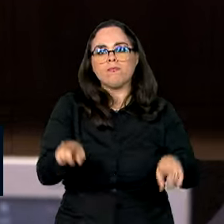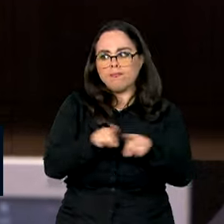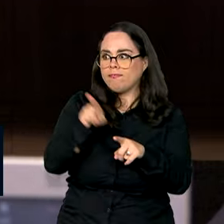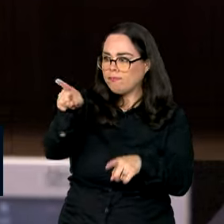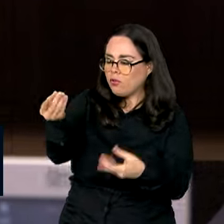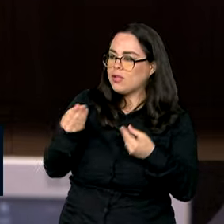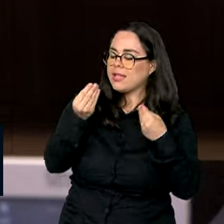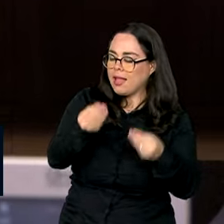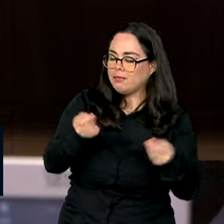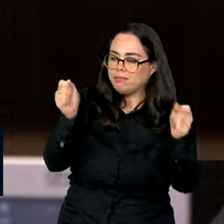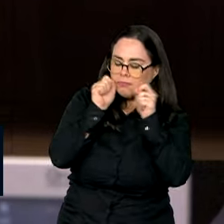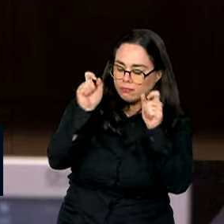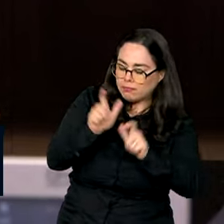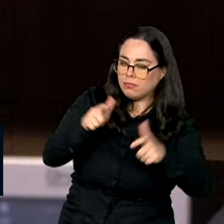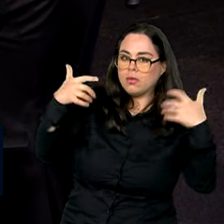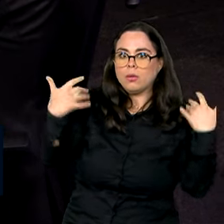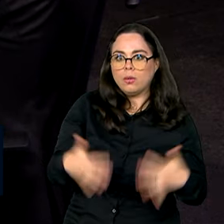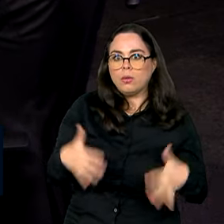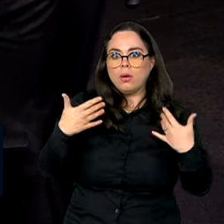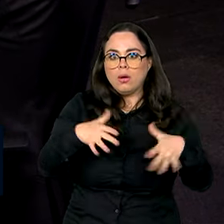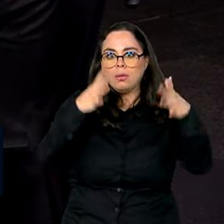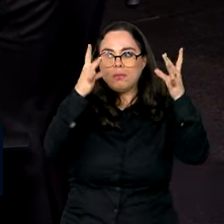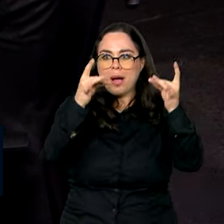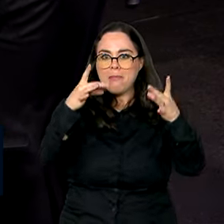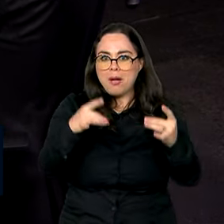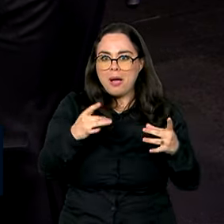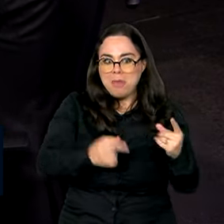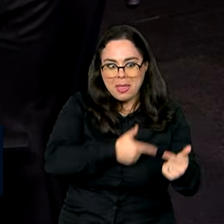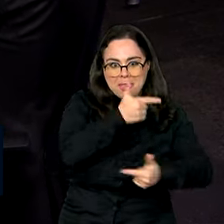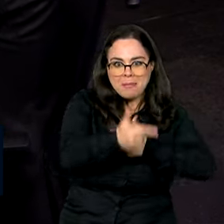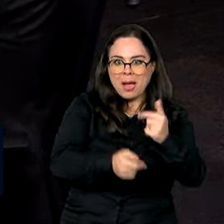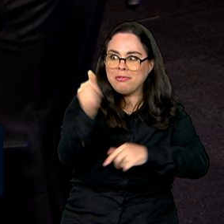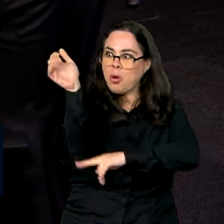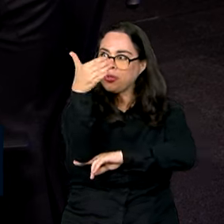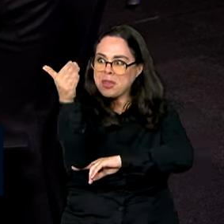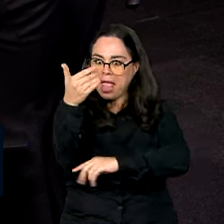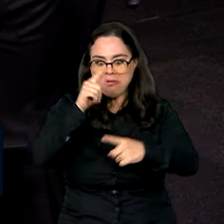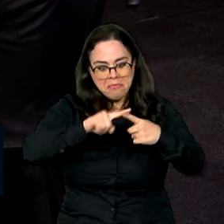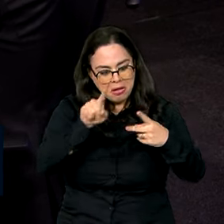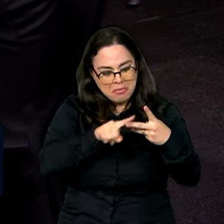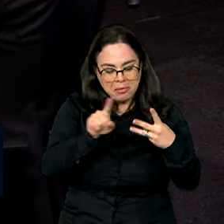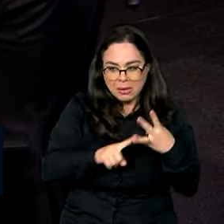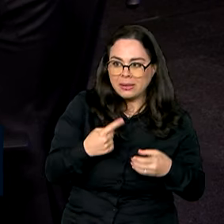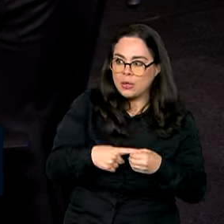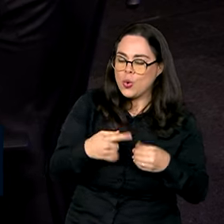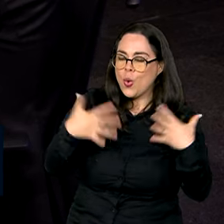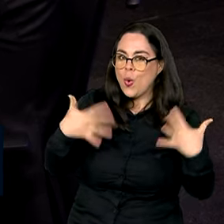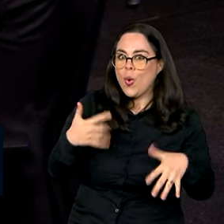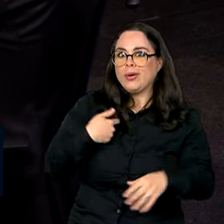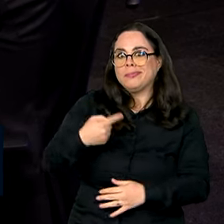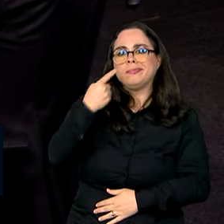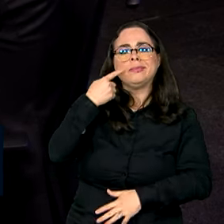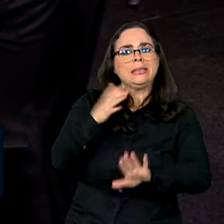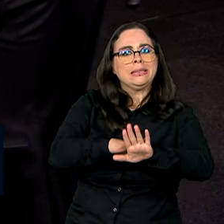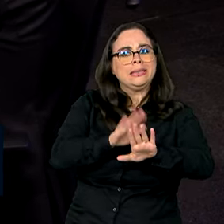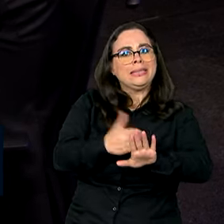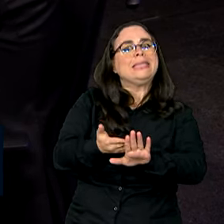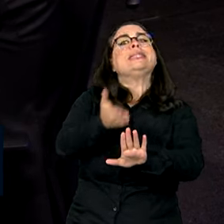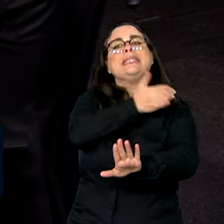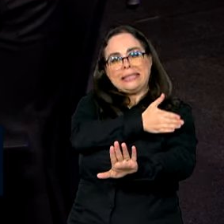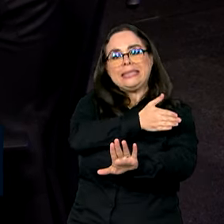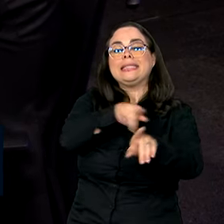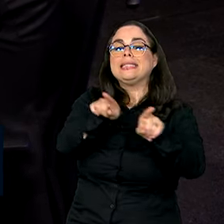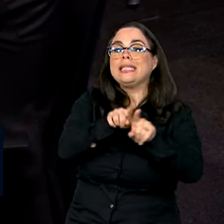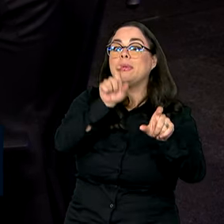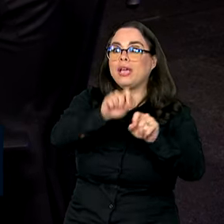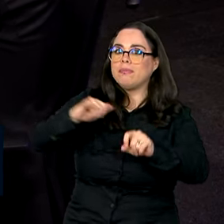essa noção, né, de demanda por hotelaria, né, pela cidade, a gente imagina também que vai ter uma demanda